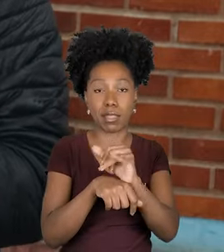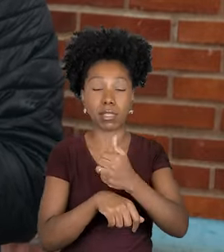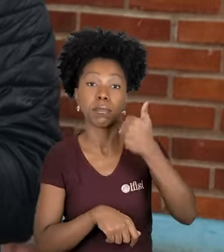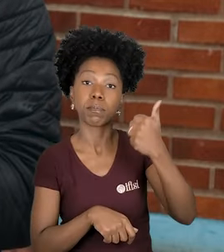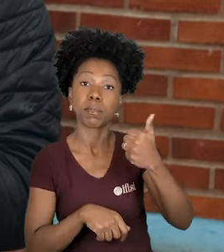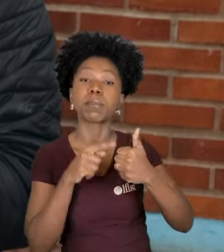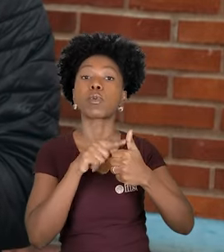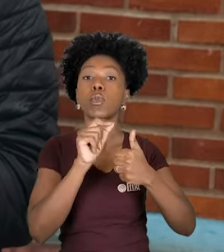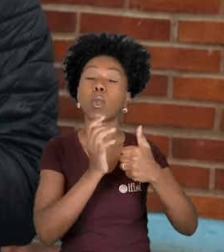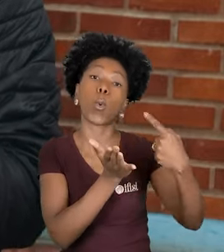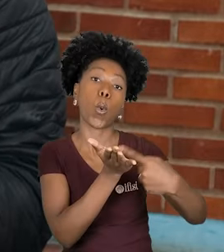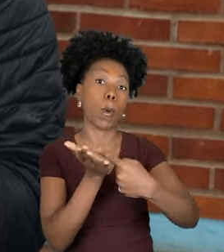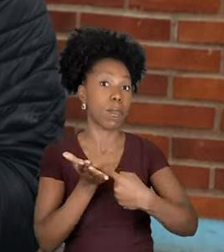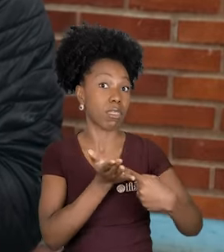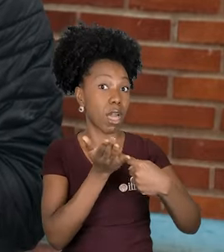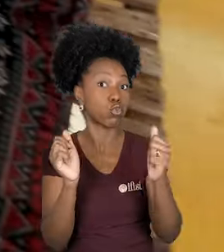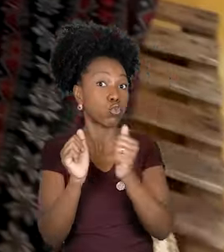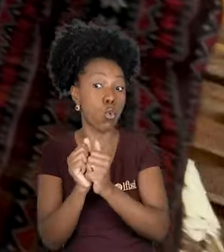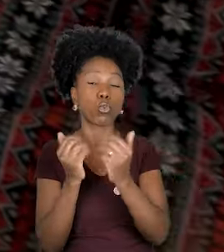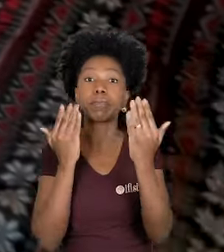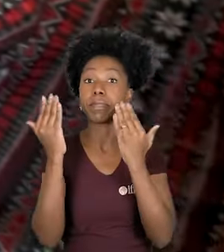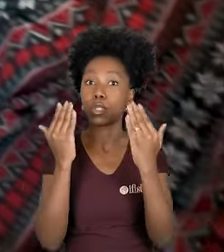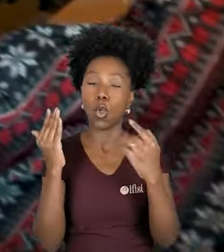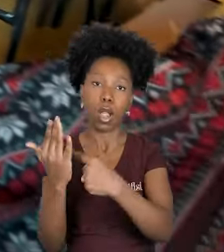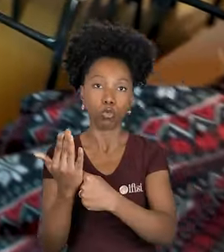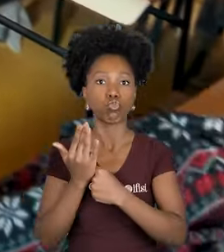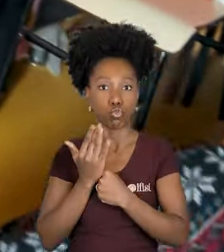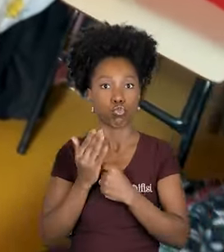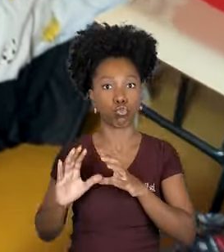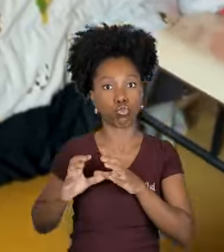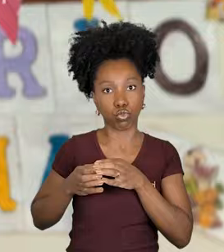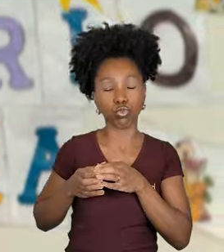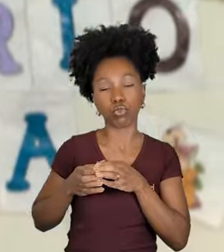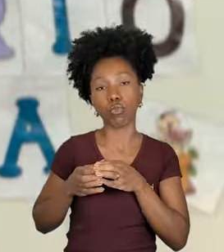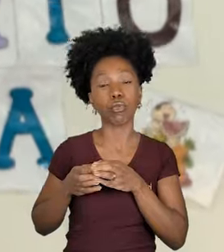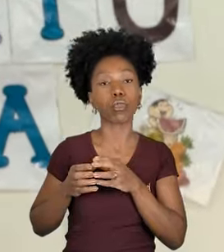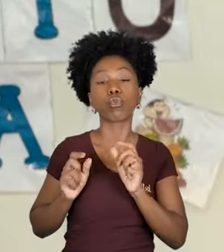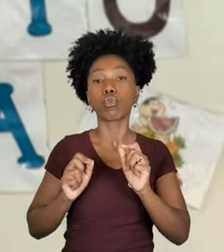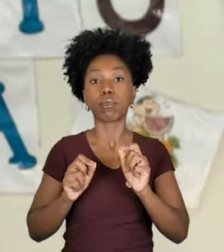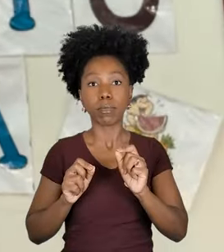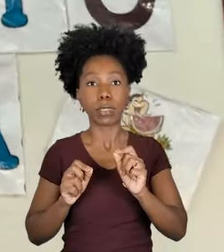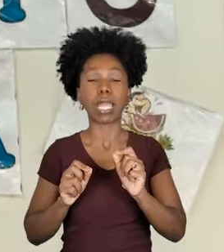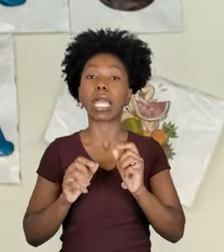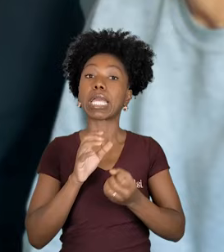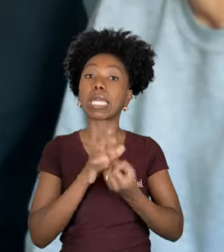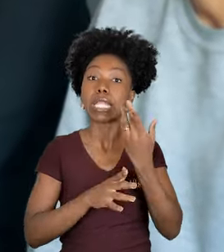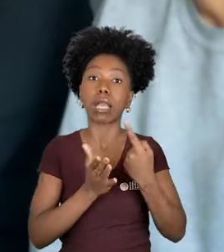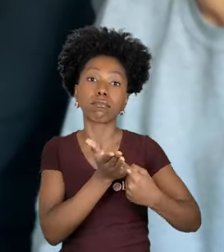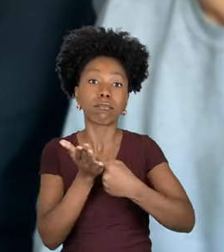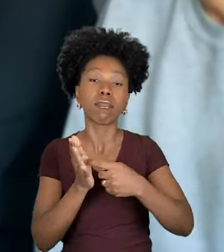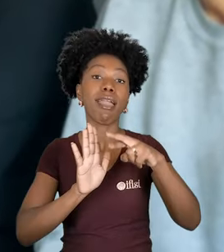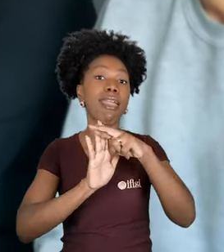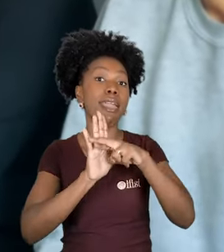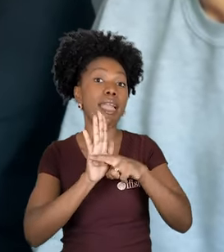né? A primeira delas, isso combinada com as psicólogas que nos auxiliaram, foi a de